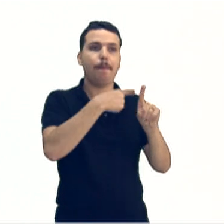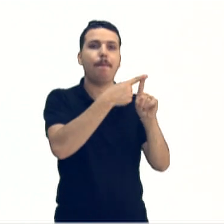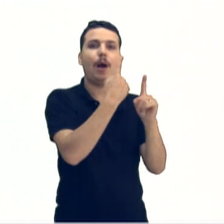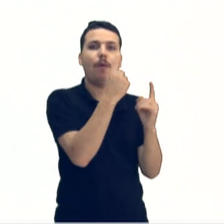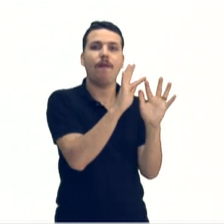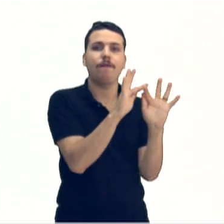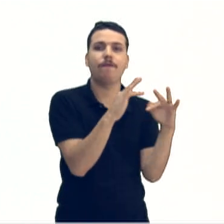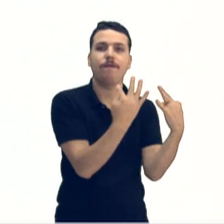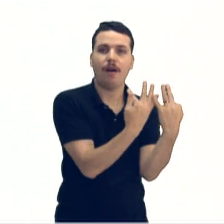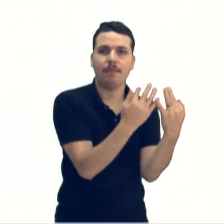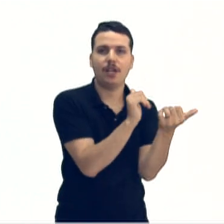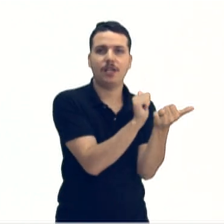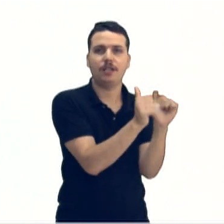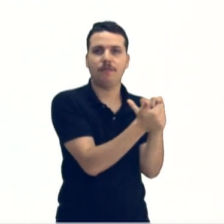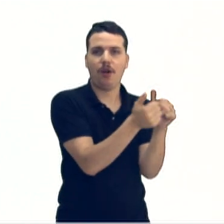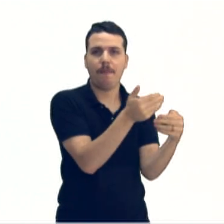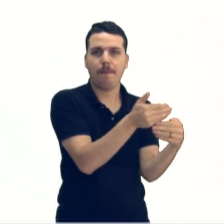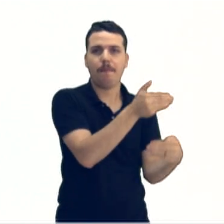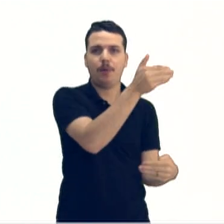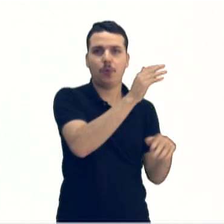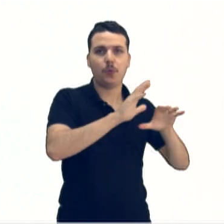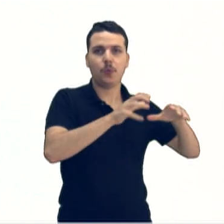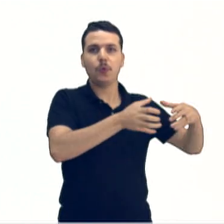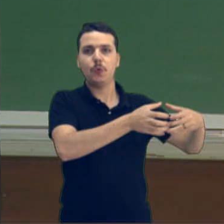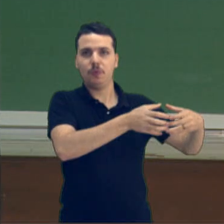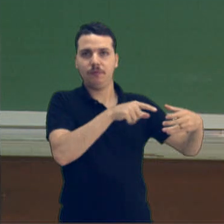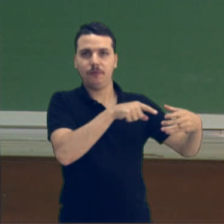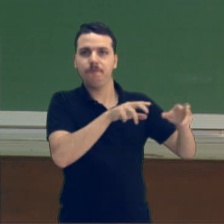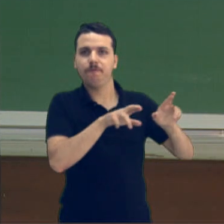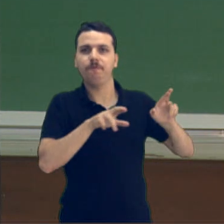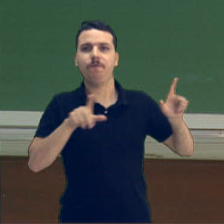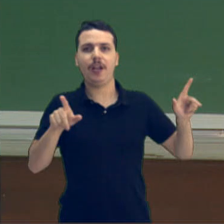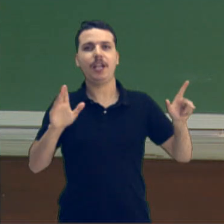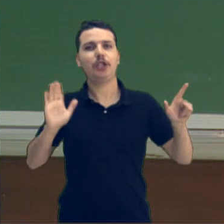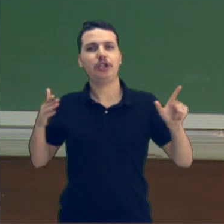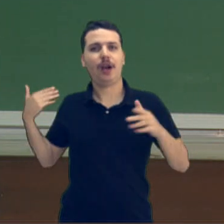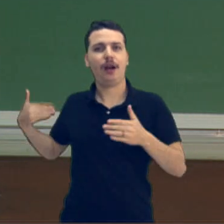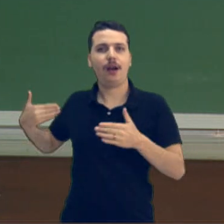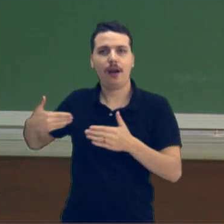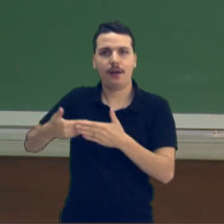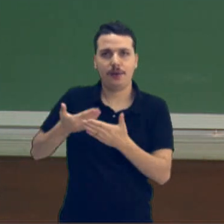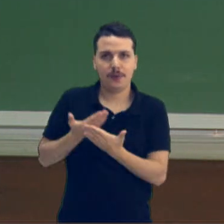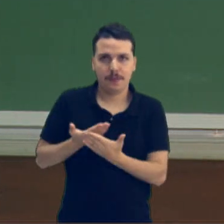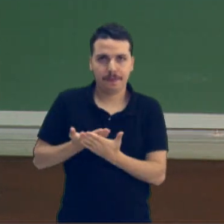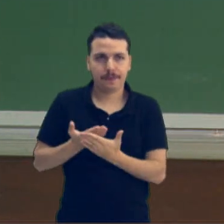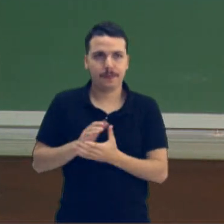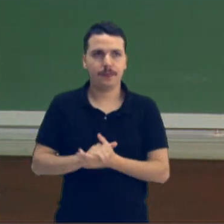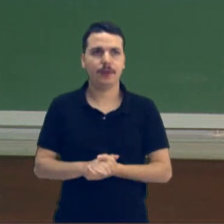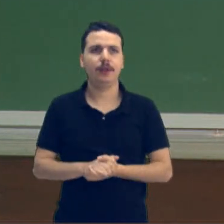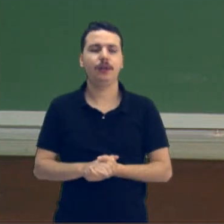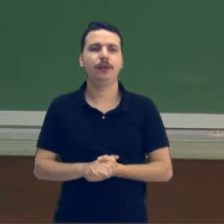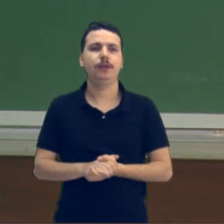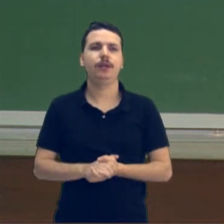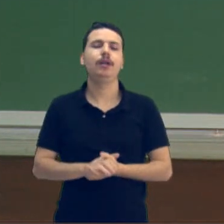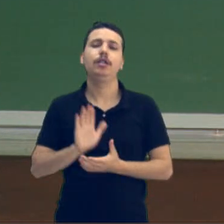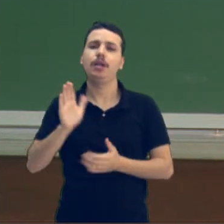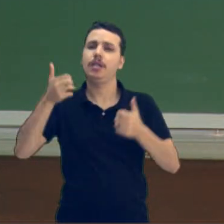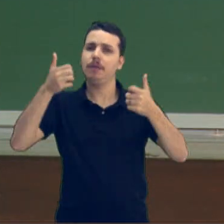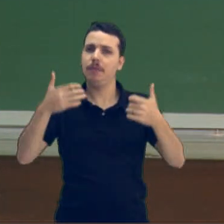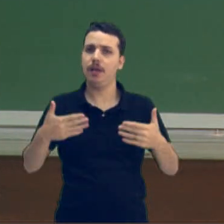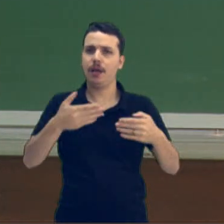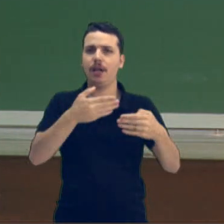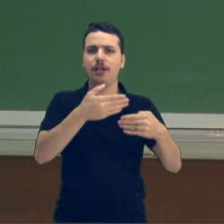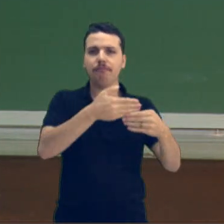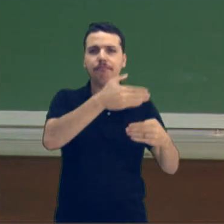digamos assim, dos esportes, é uma classificação distinta, né, dos que a gente viu até então. Falamos então dos esportes de parede